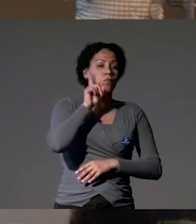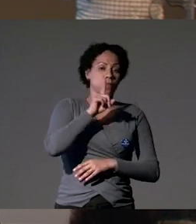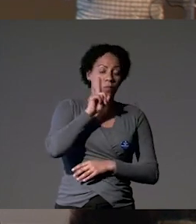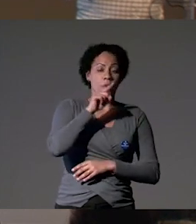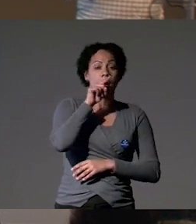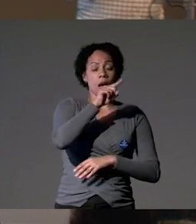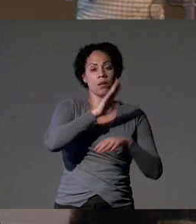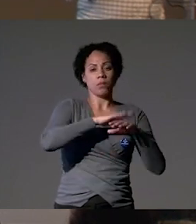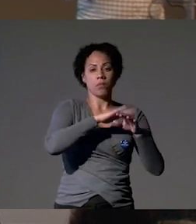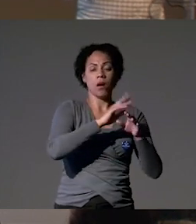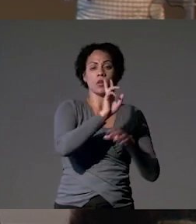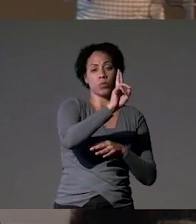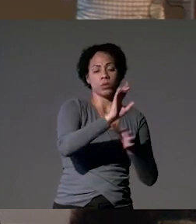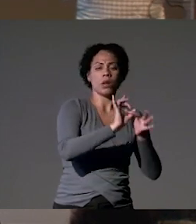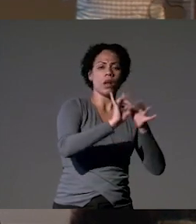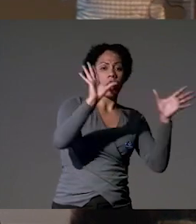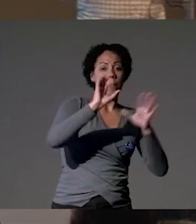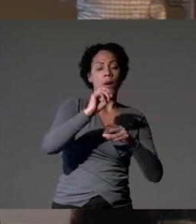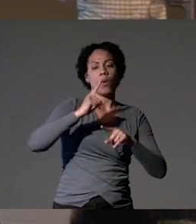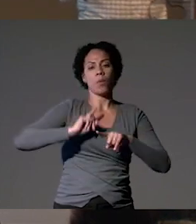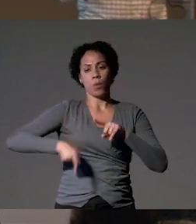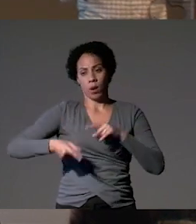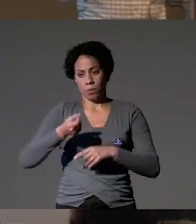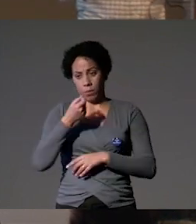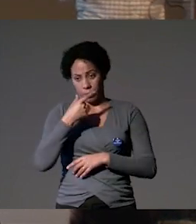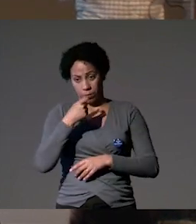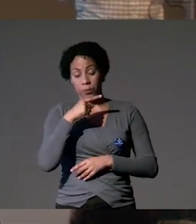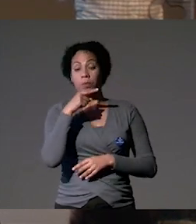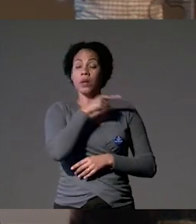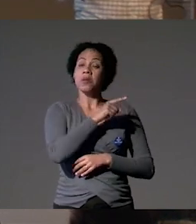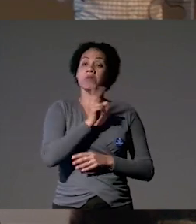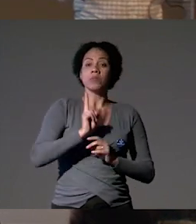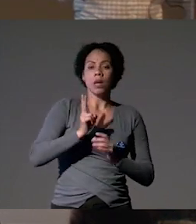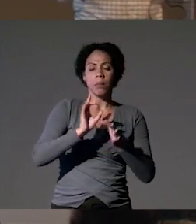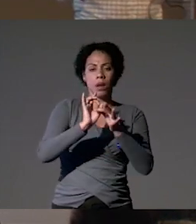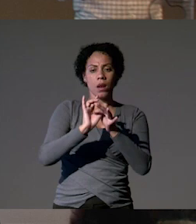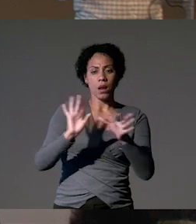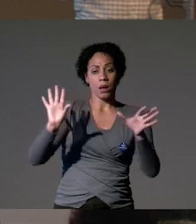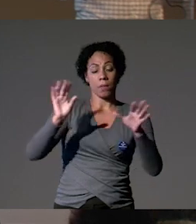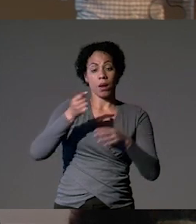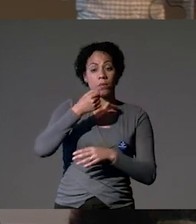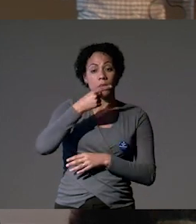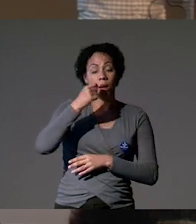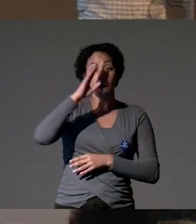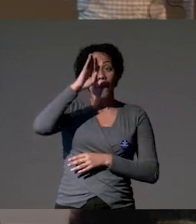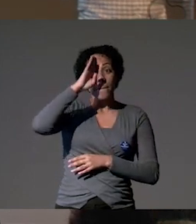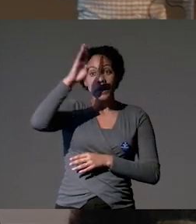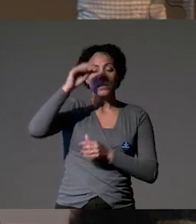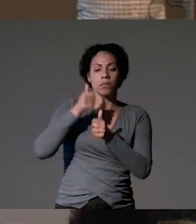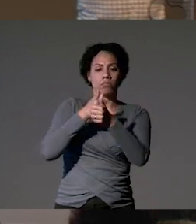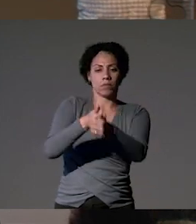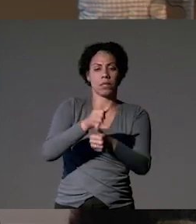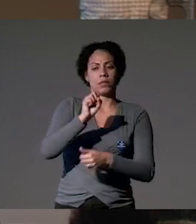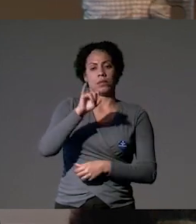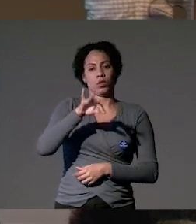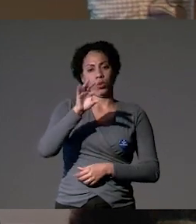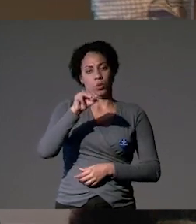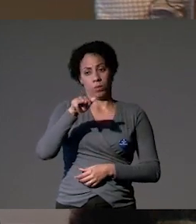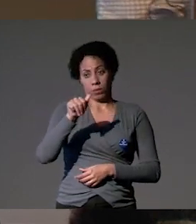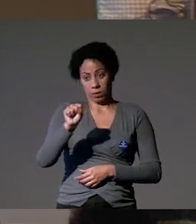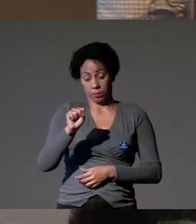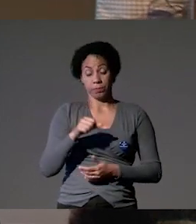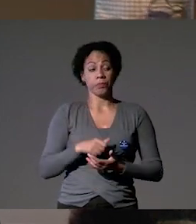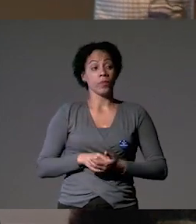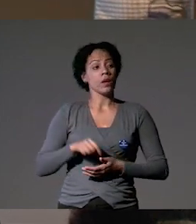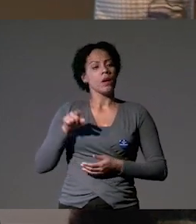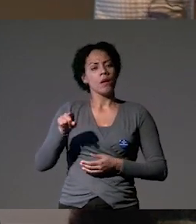libera ou não medicações, ela tende a liberar medicações cada vez mais por sintomas. E o transtorno